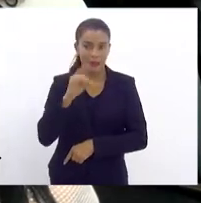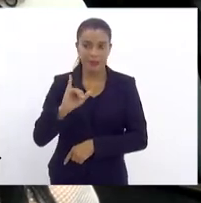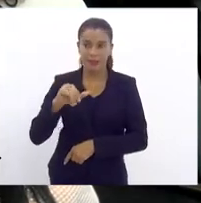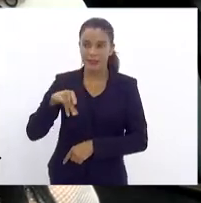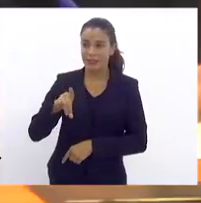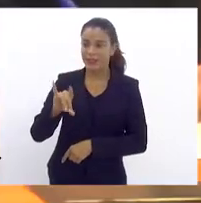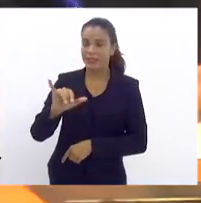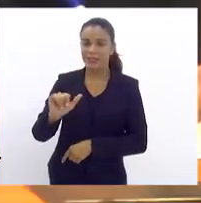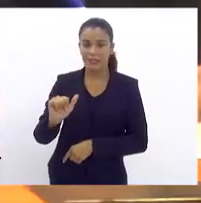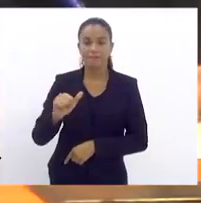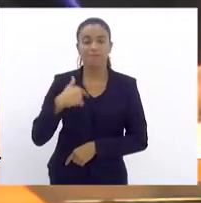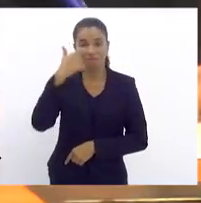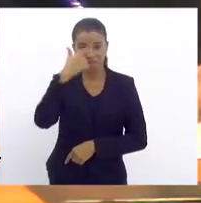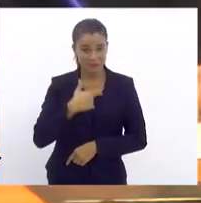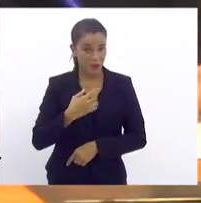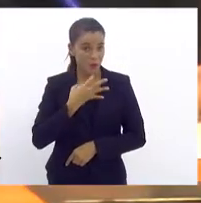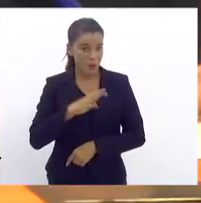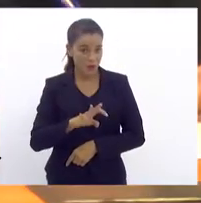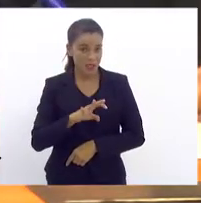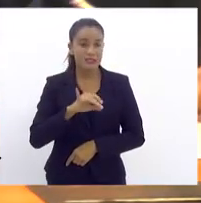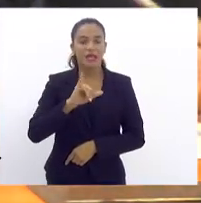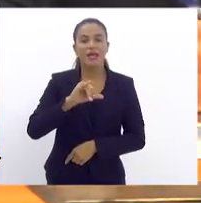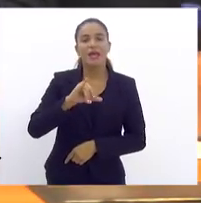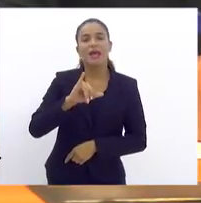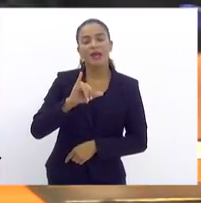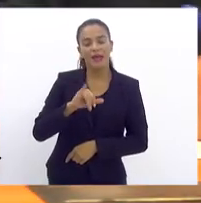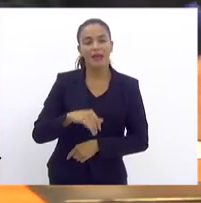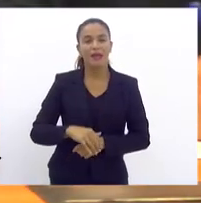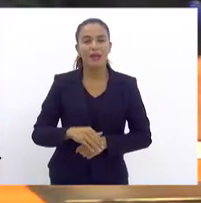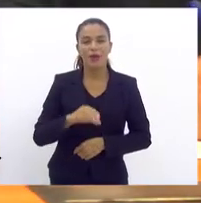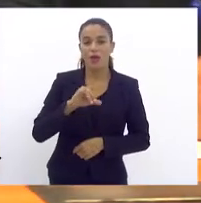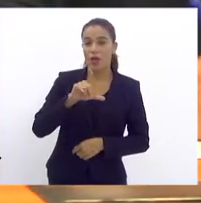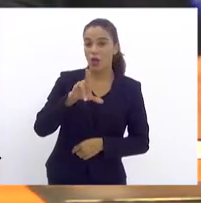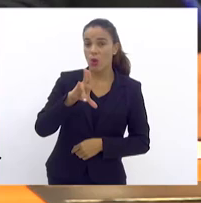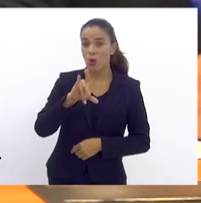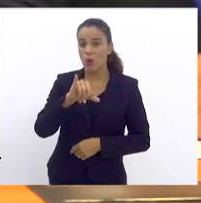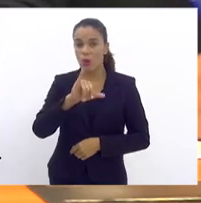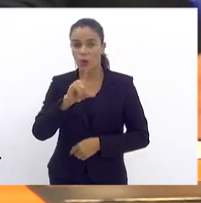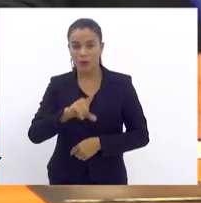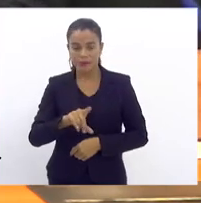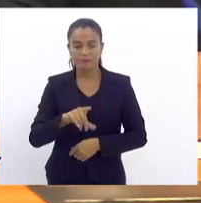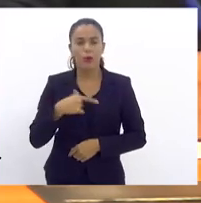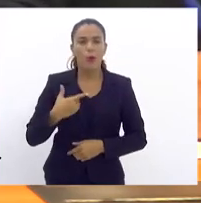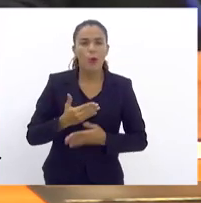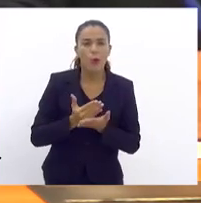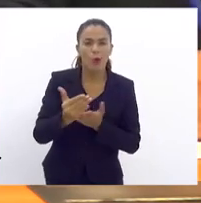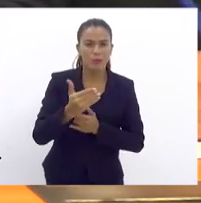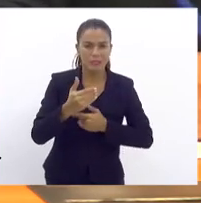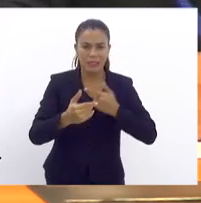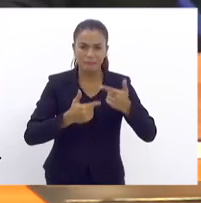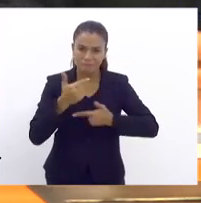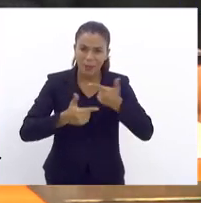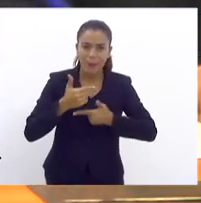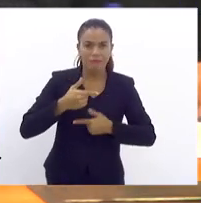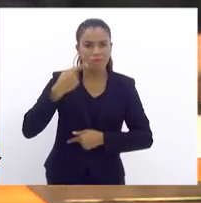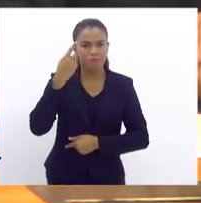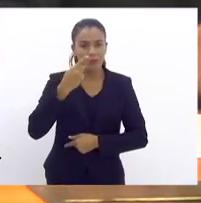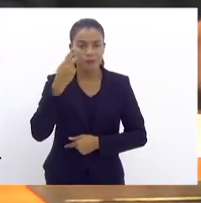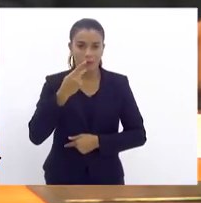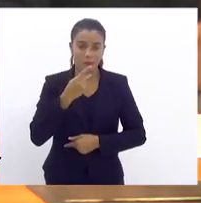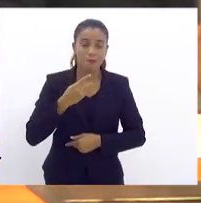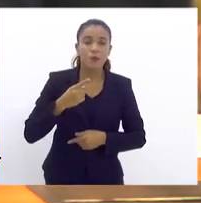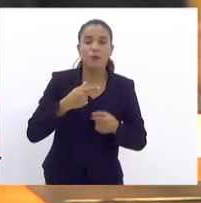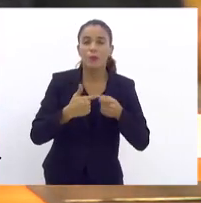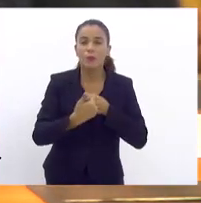que para quem não me conhece meu nome é Cláudio Ribeiro primeiro mandato também comecei minha vida pública há cinco anos atrás no Município de